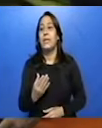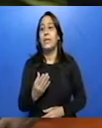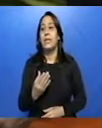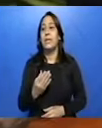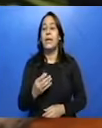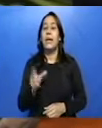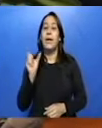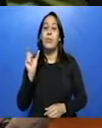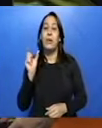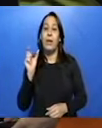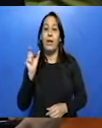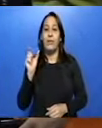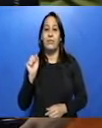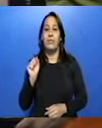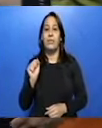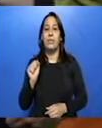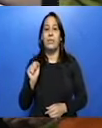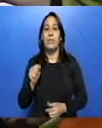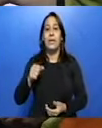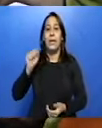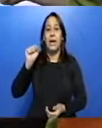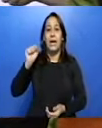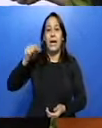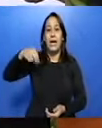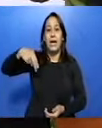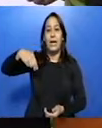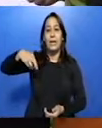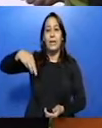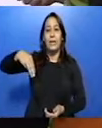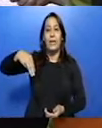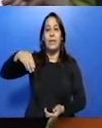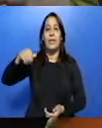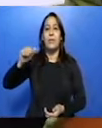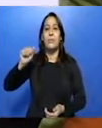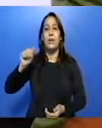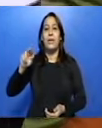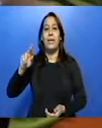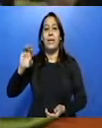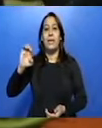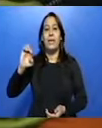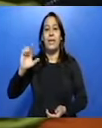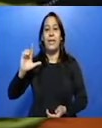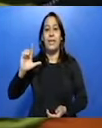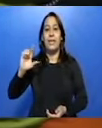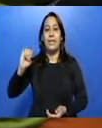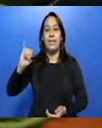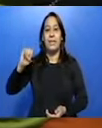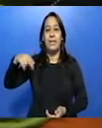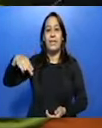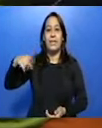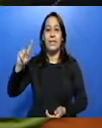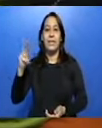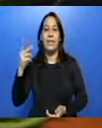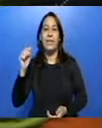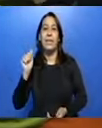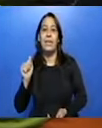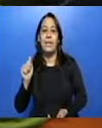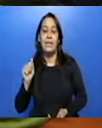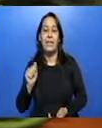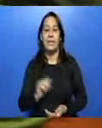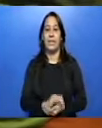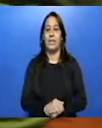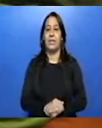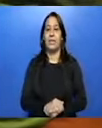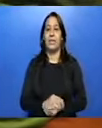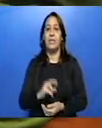amarelinha. Nela, a letra R tem o mesmo som que em, olha aqui, amar,